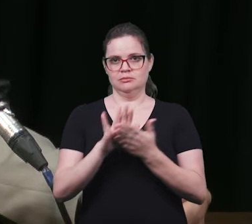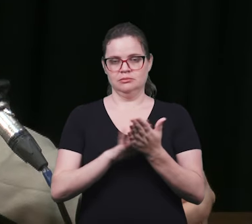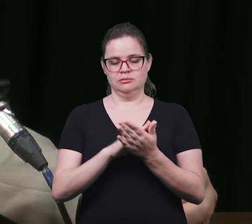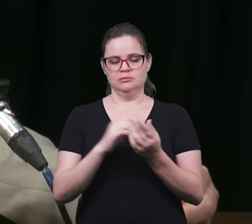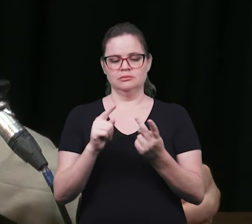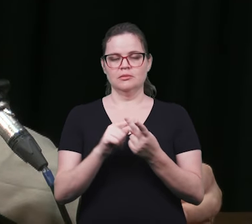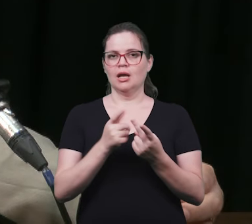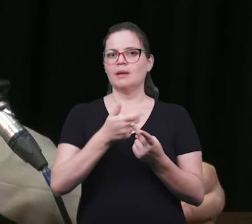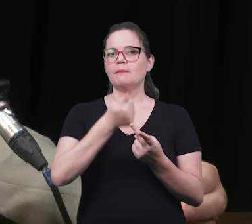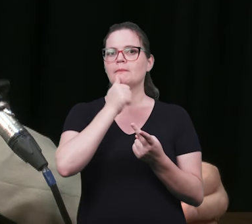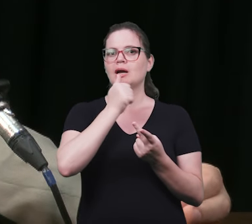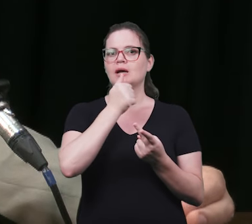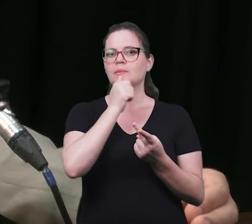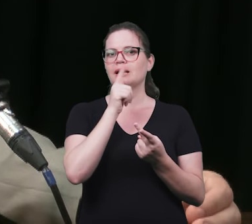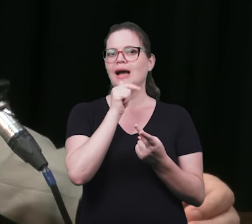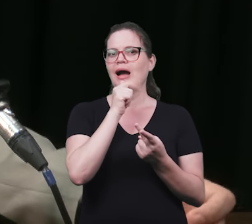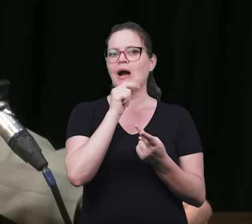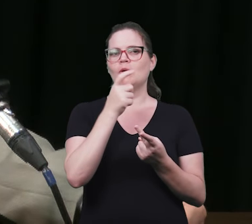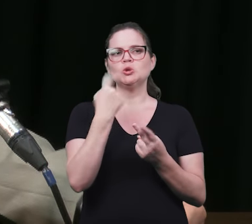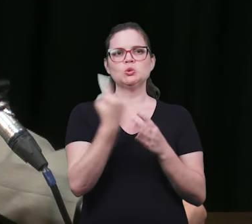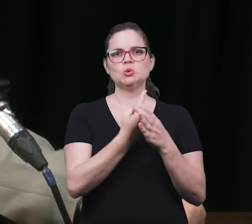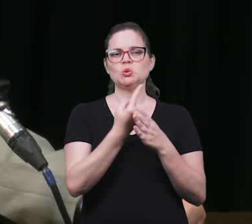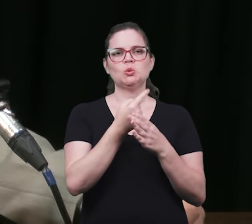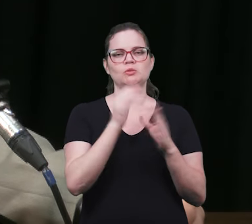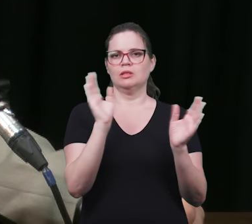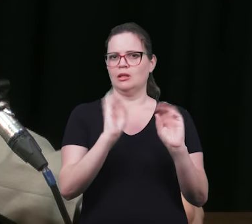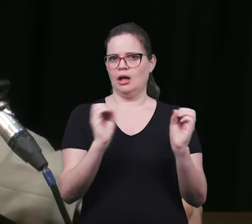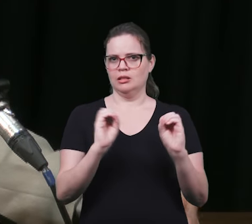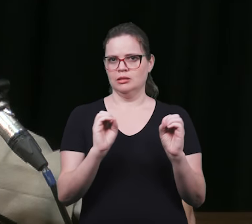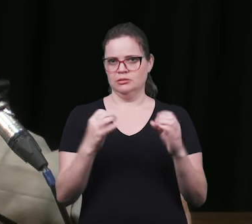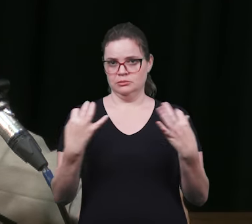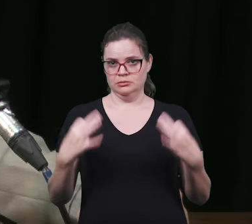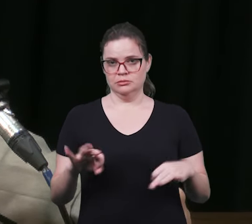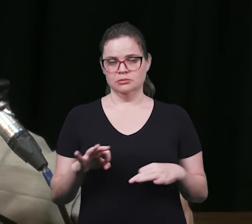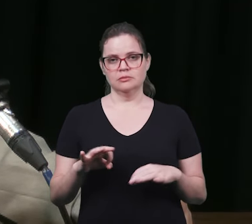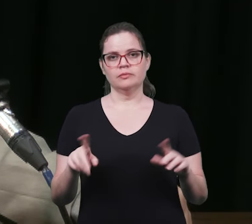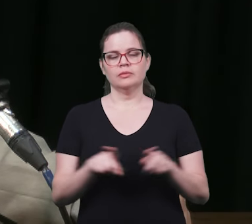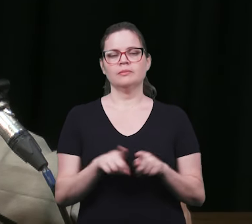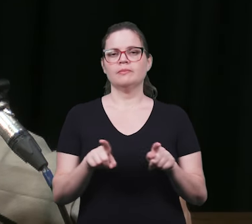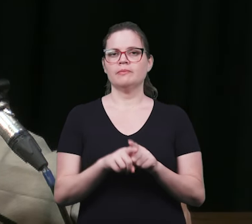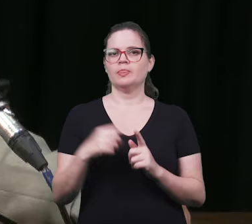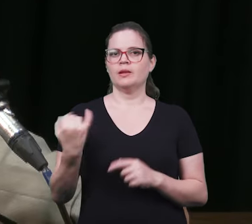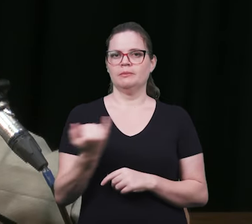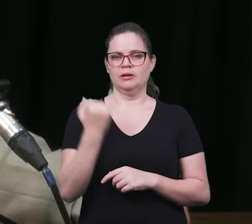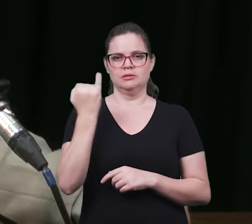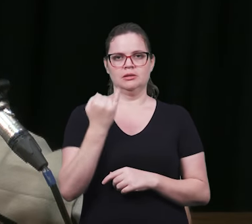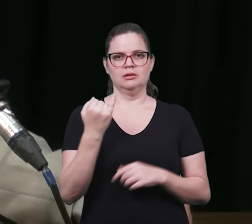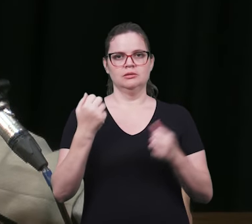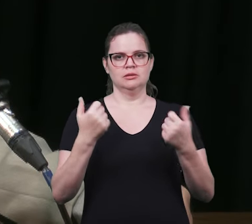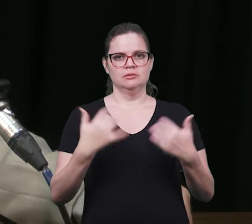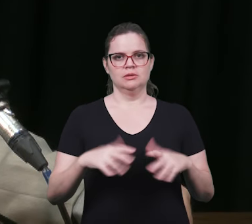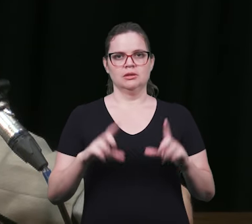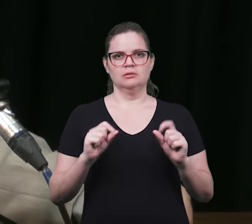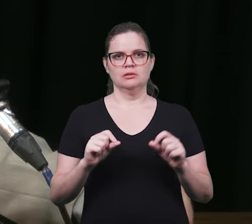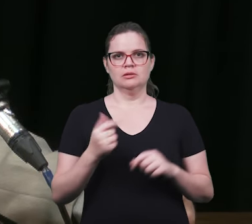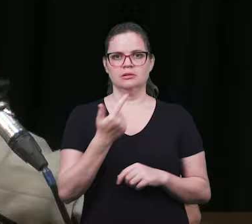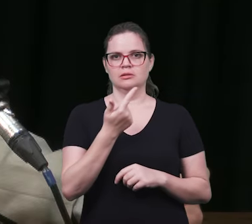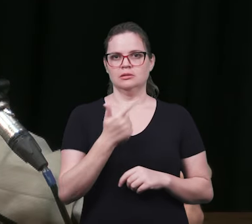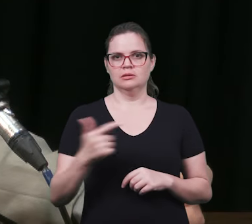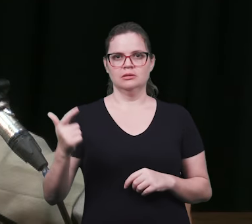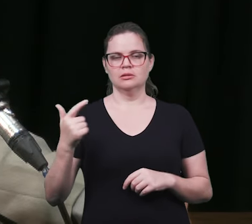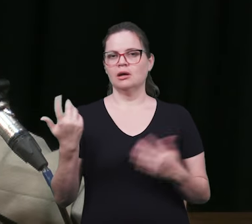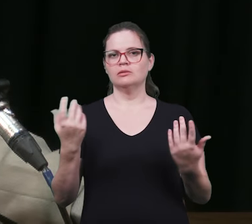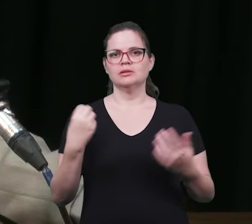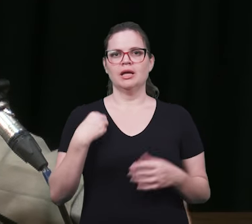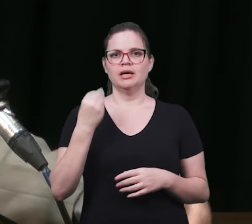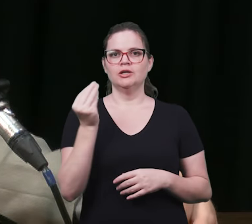é de alimento sólido, podemos colocar assim, e líquido. É importante, pastor, que não há um jejum